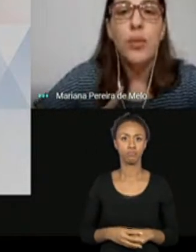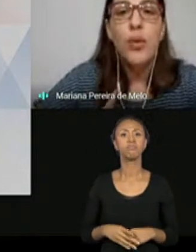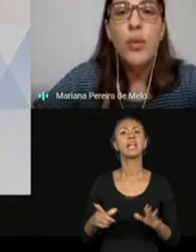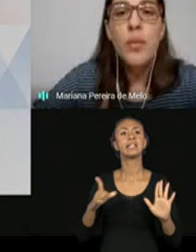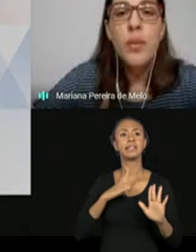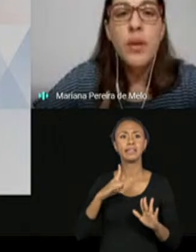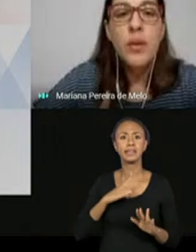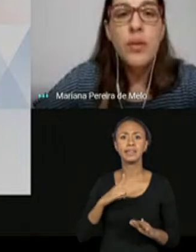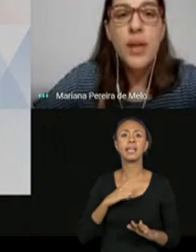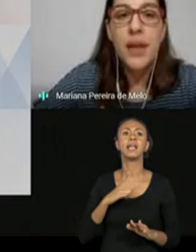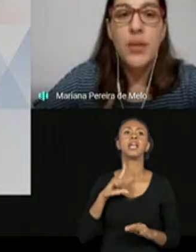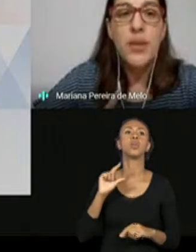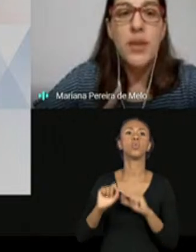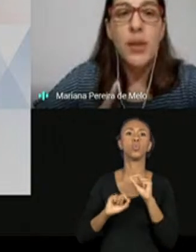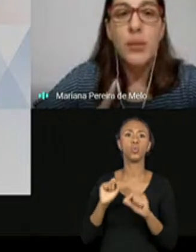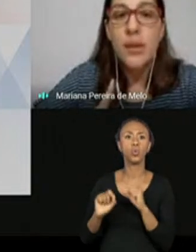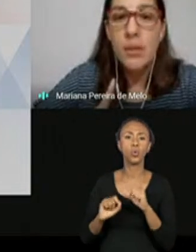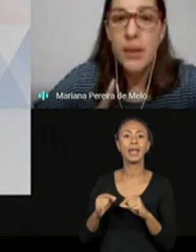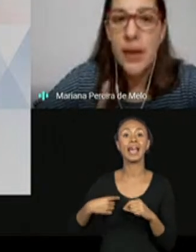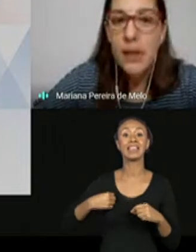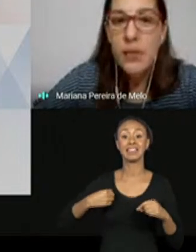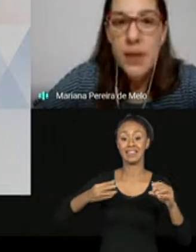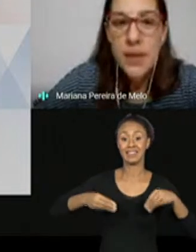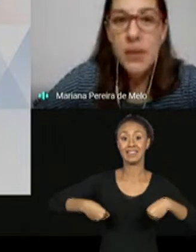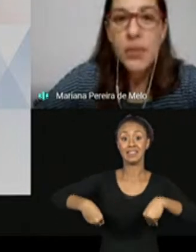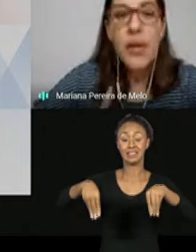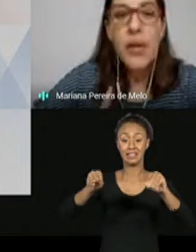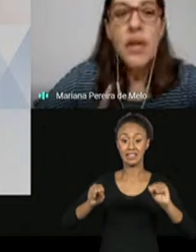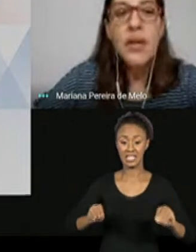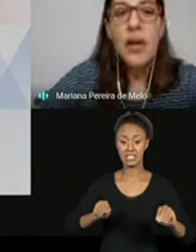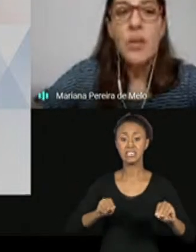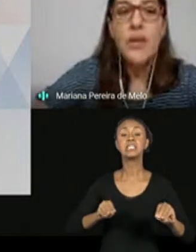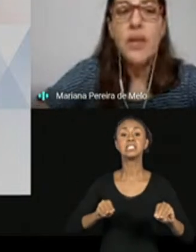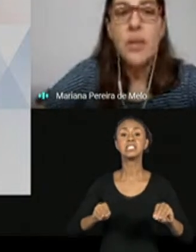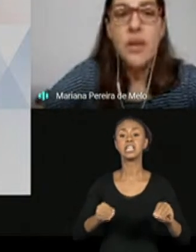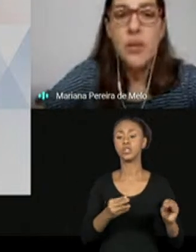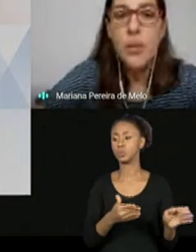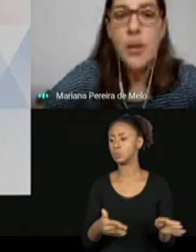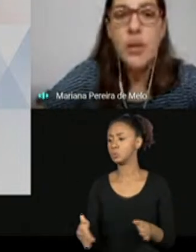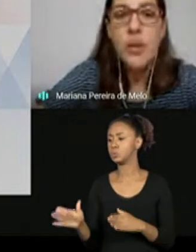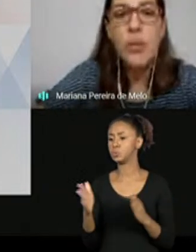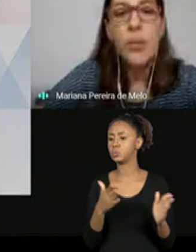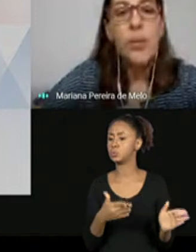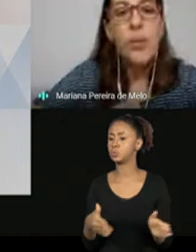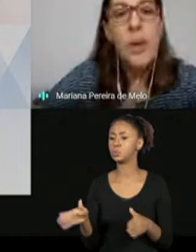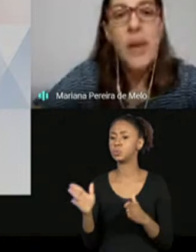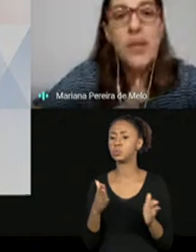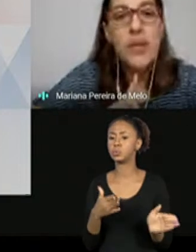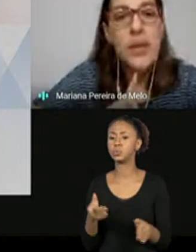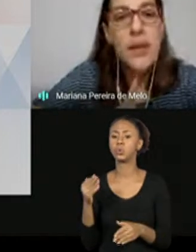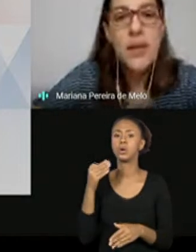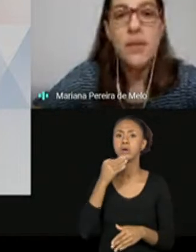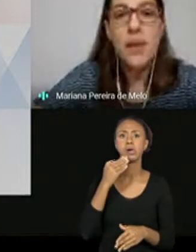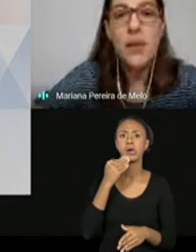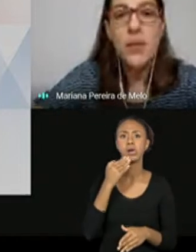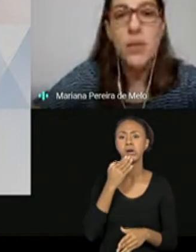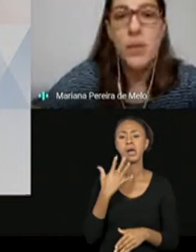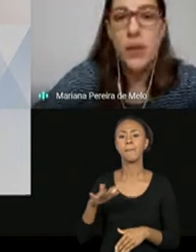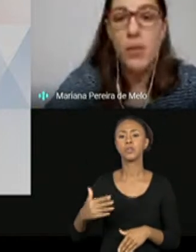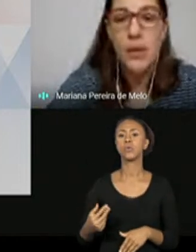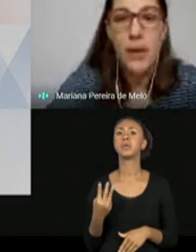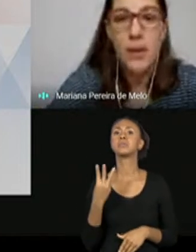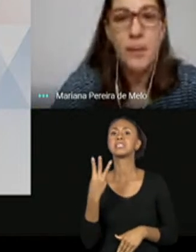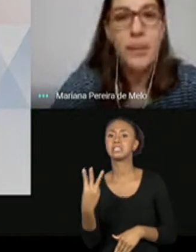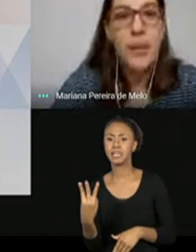Sabe-se que o número de defeitos em um determinado tecido segue uma distribuição de Poisson com uma média de 3 defeitos por